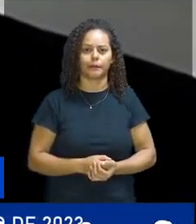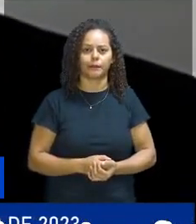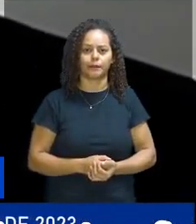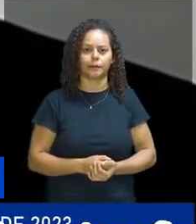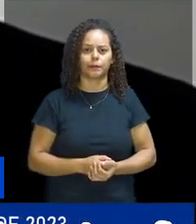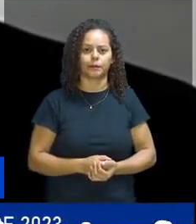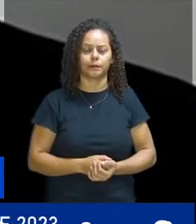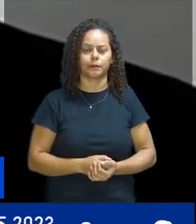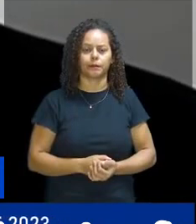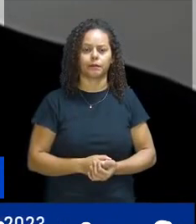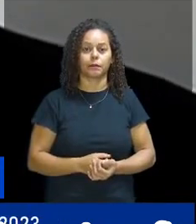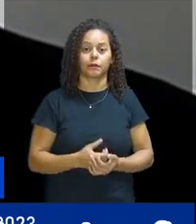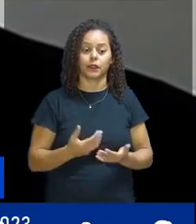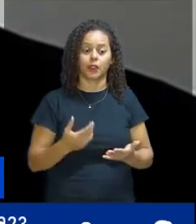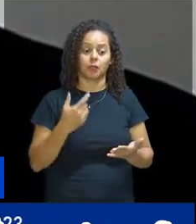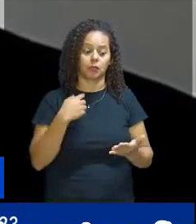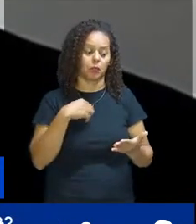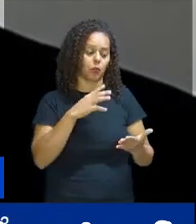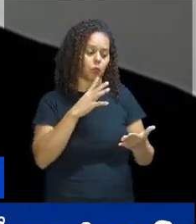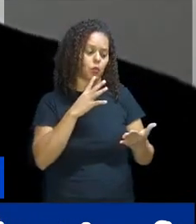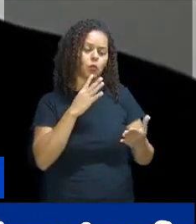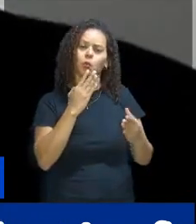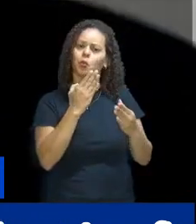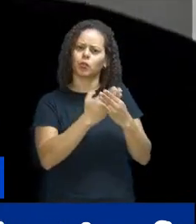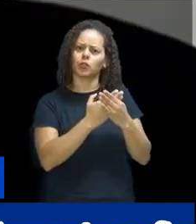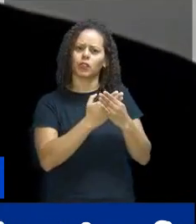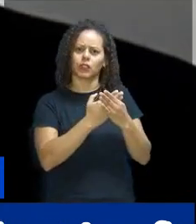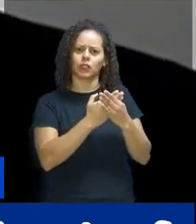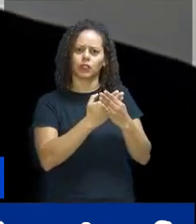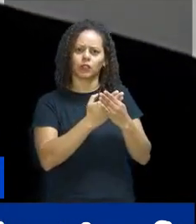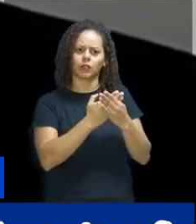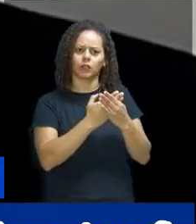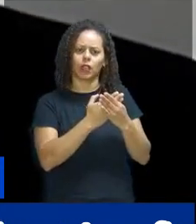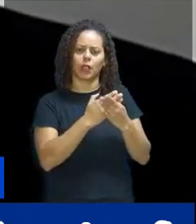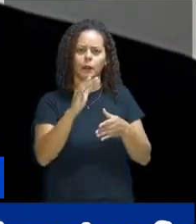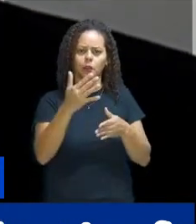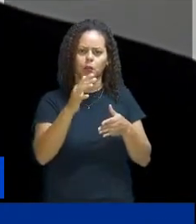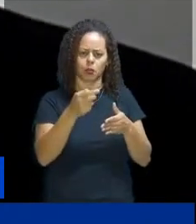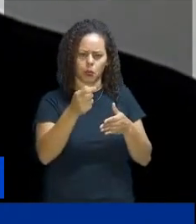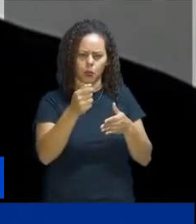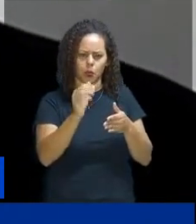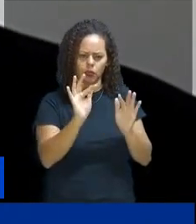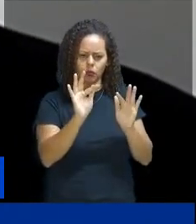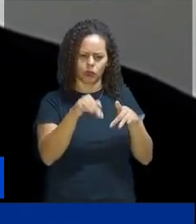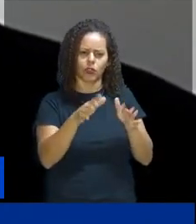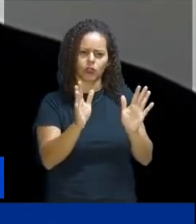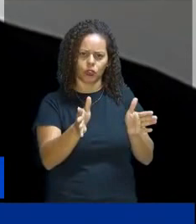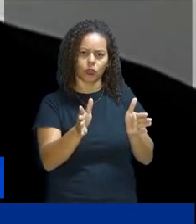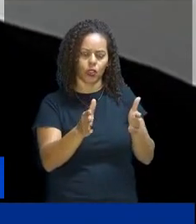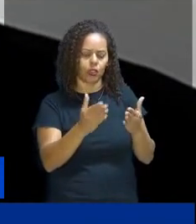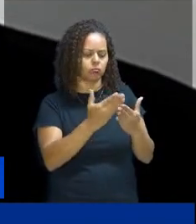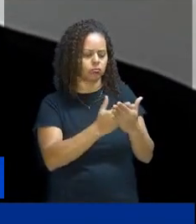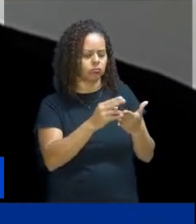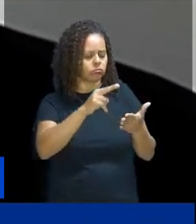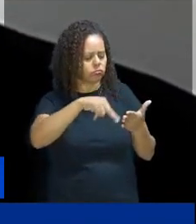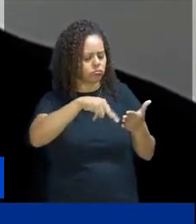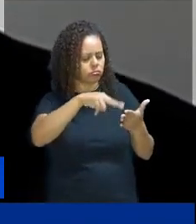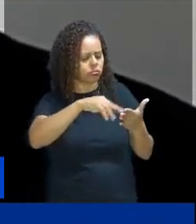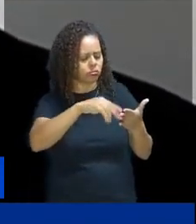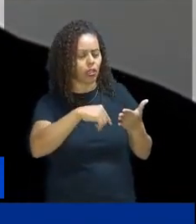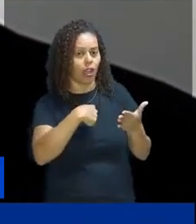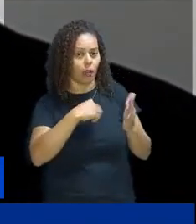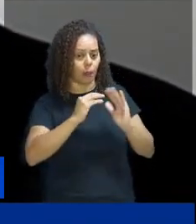eu entrei nesse processo já bem praticamente no final, tá? Quando foi subestabelecido para